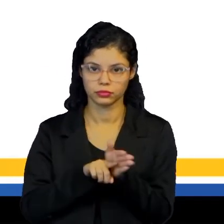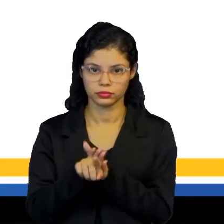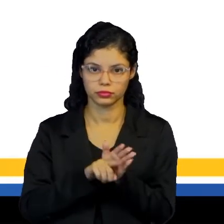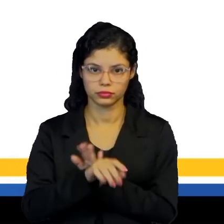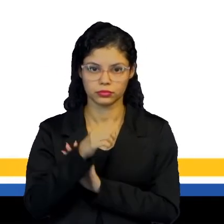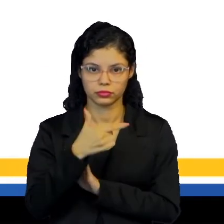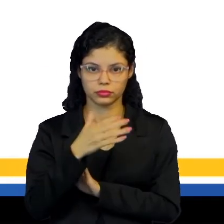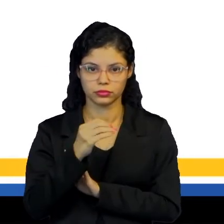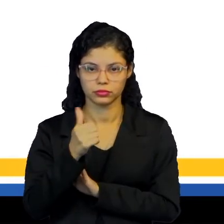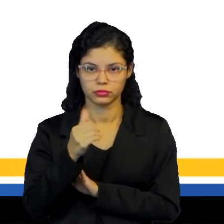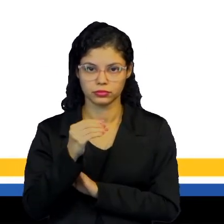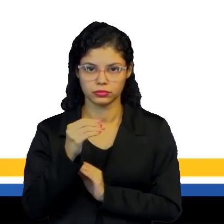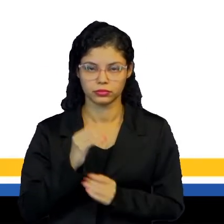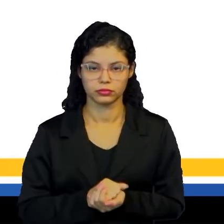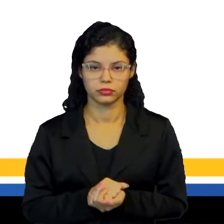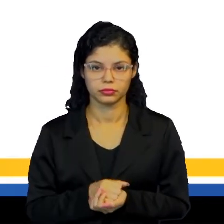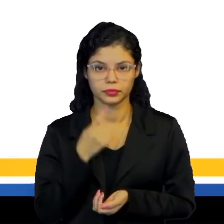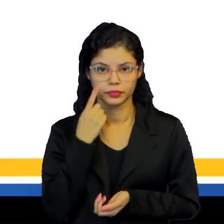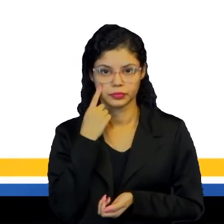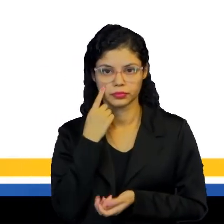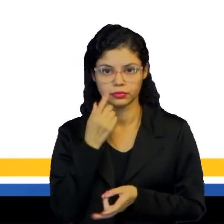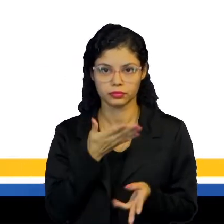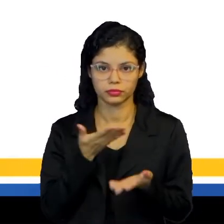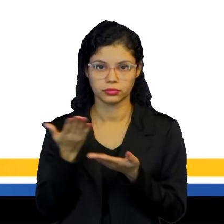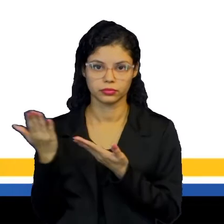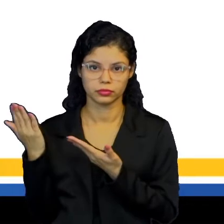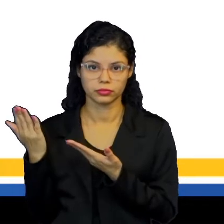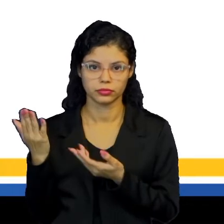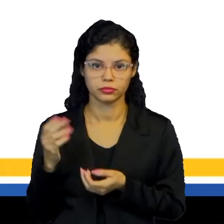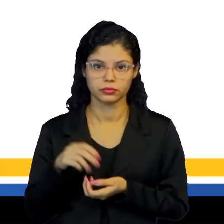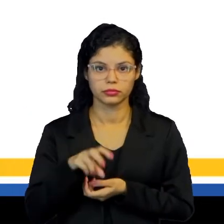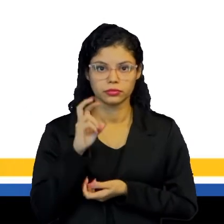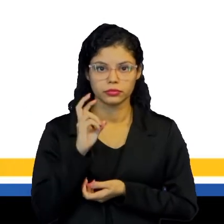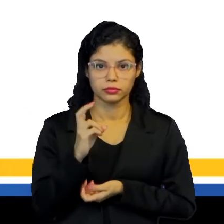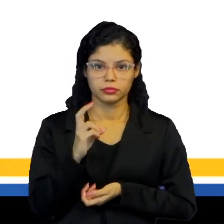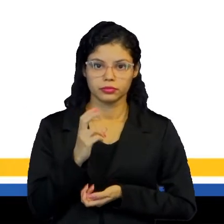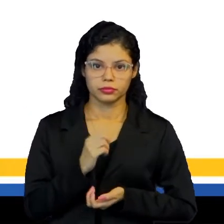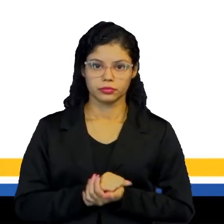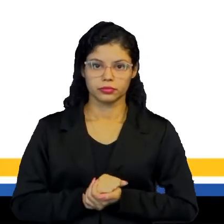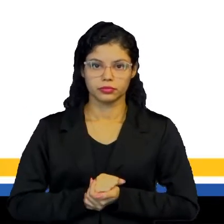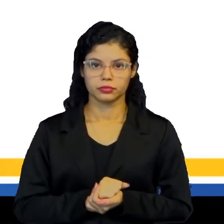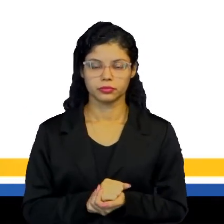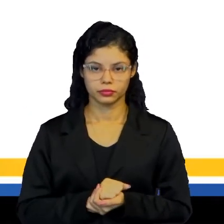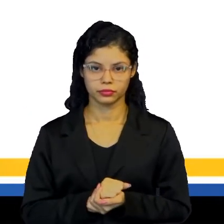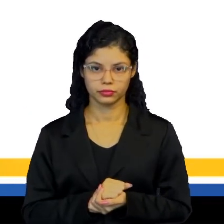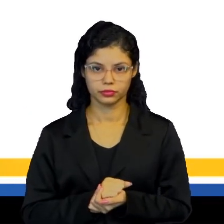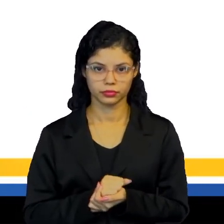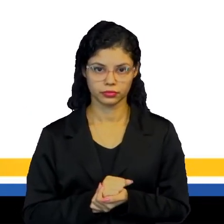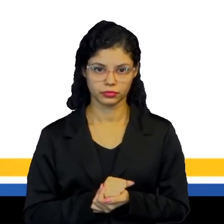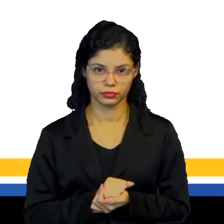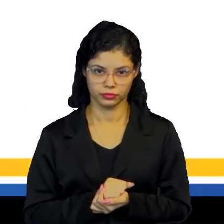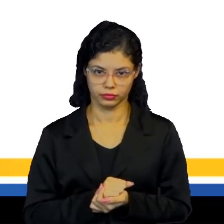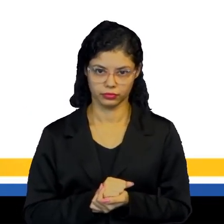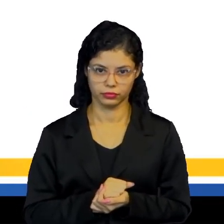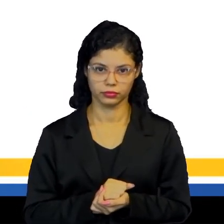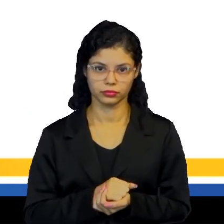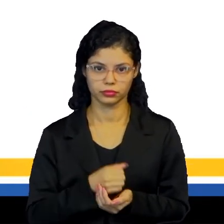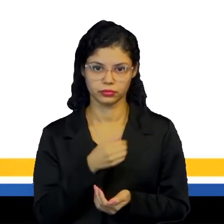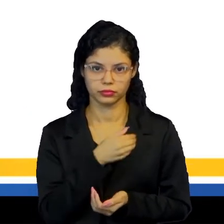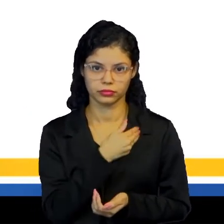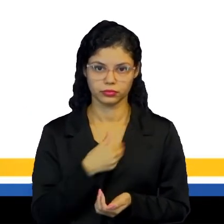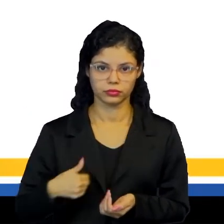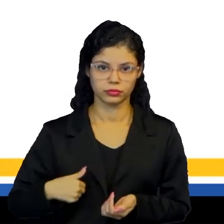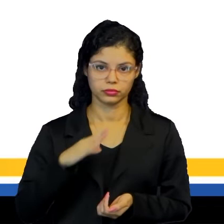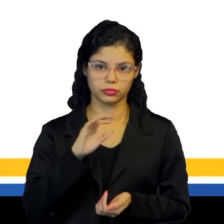em 2010. Então, observe aí, os 5 primeiros colocados, tá? A República